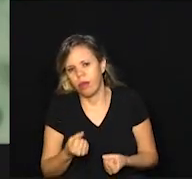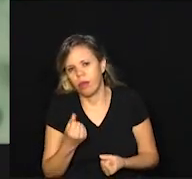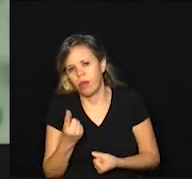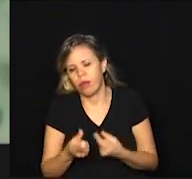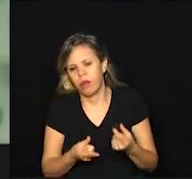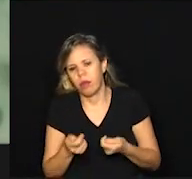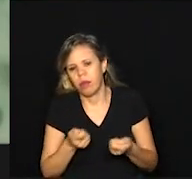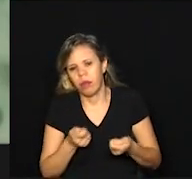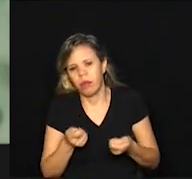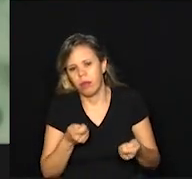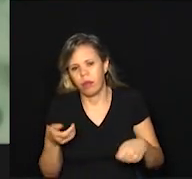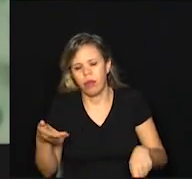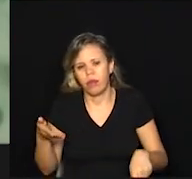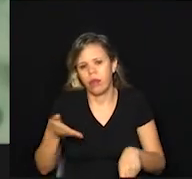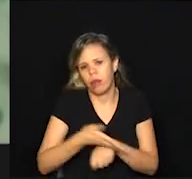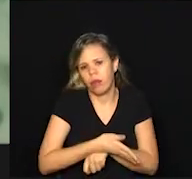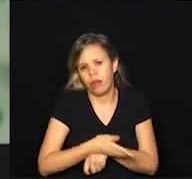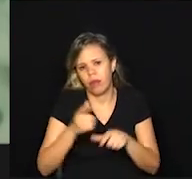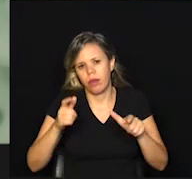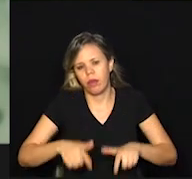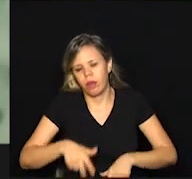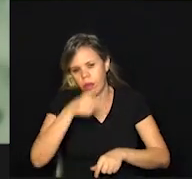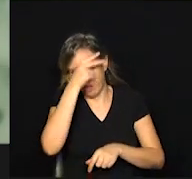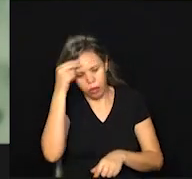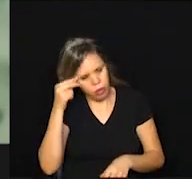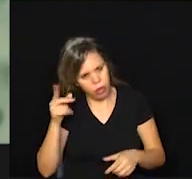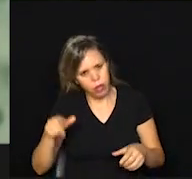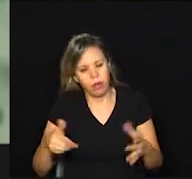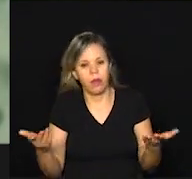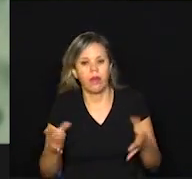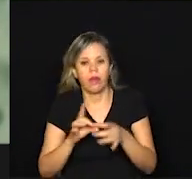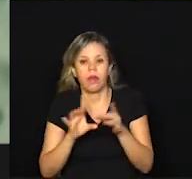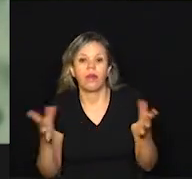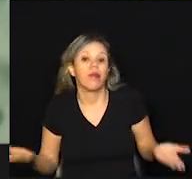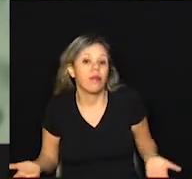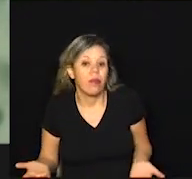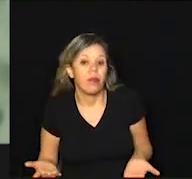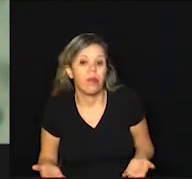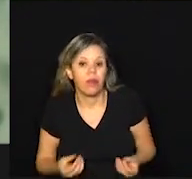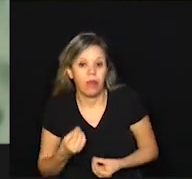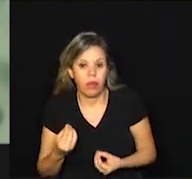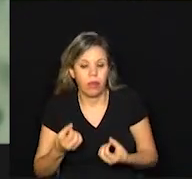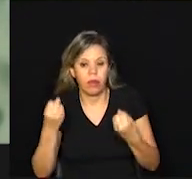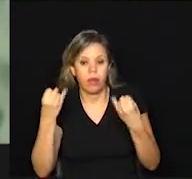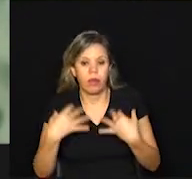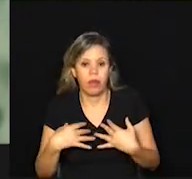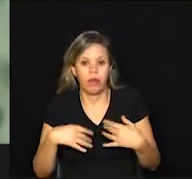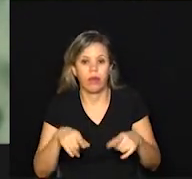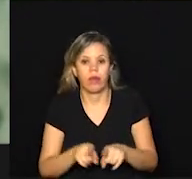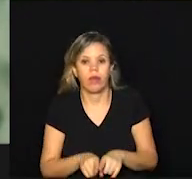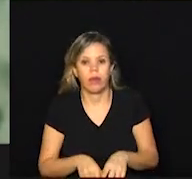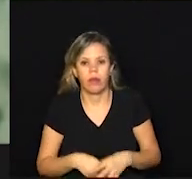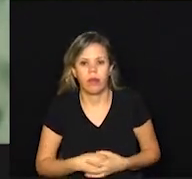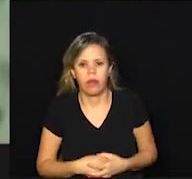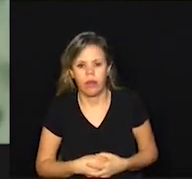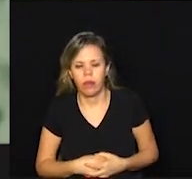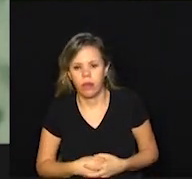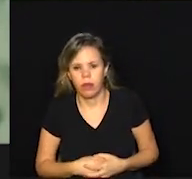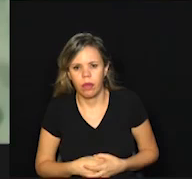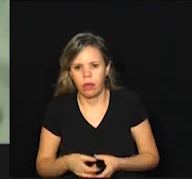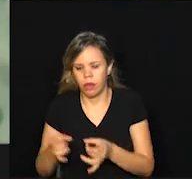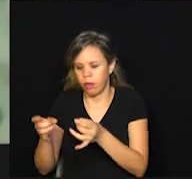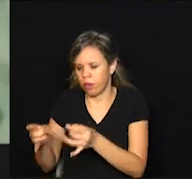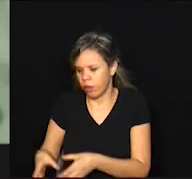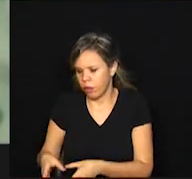algum tipo de controle para acessar no espaço público que hoje é livre e como que isso se explica também E aí se